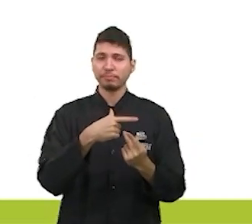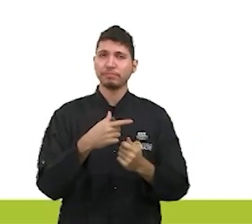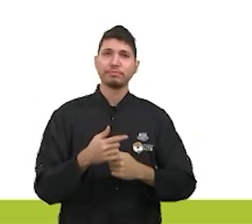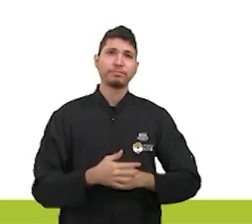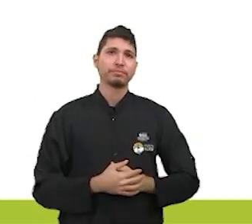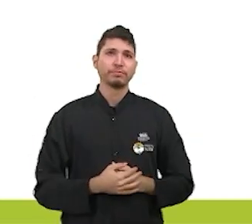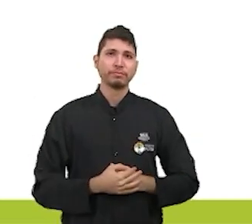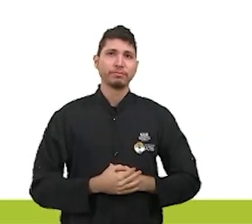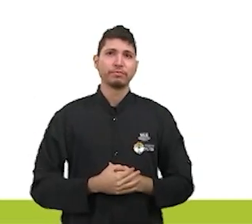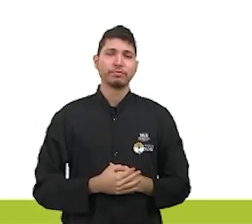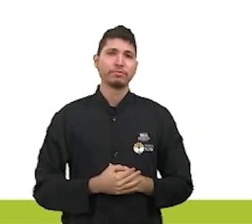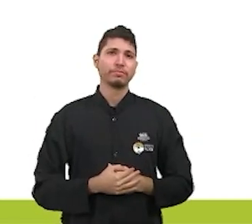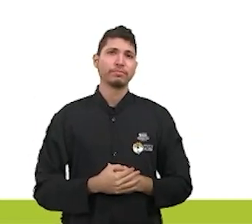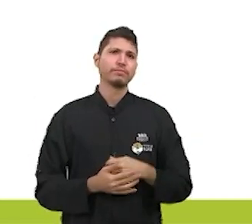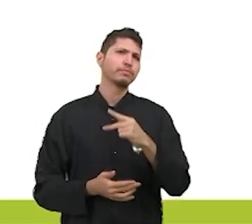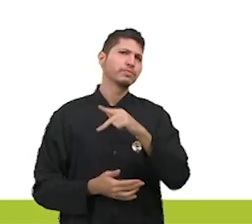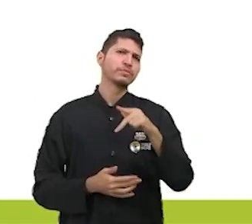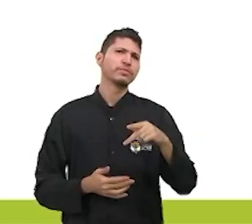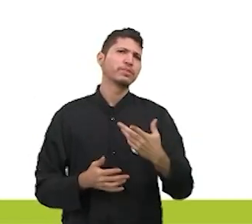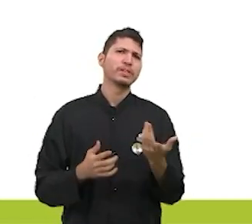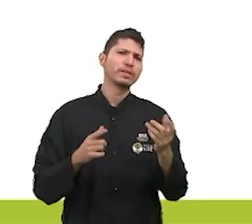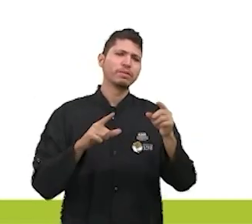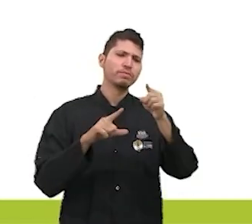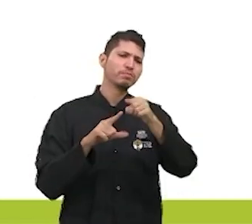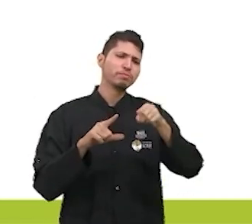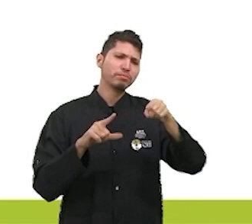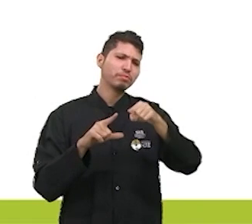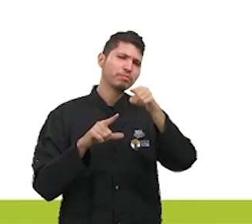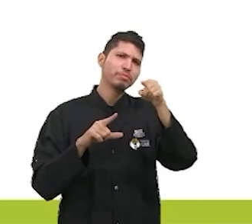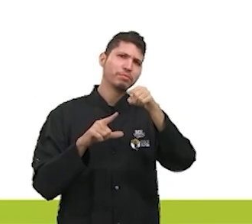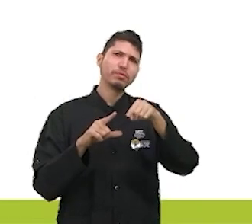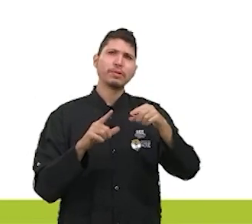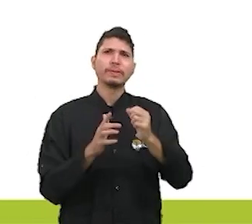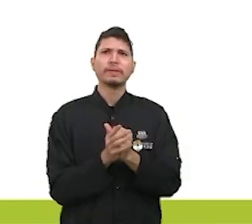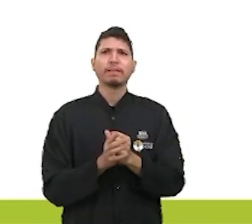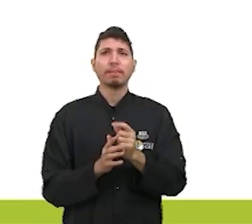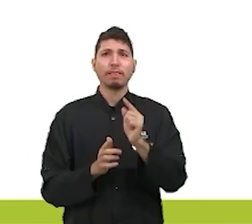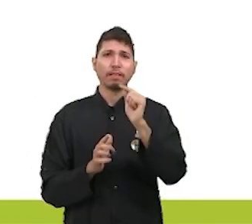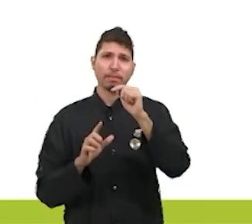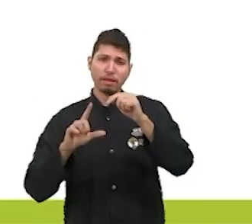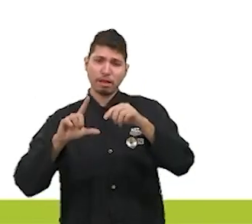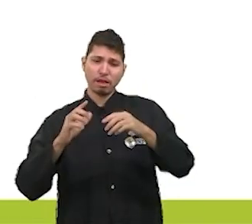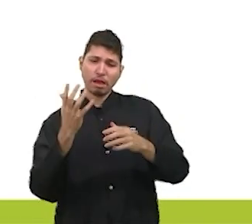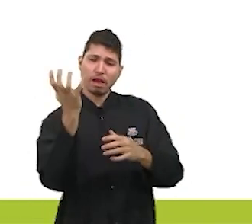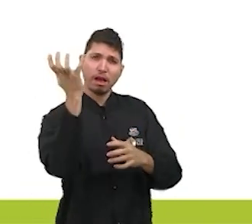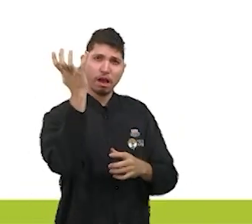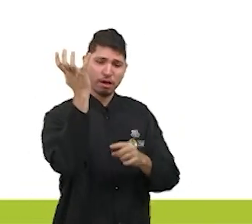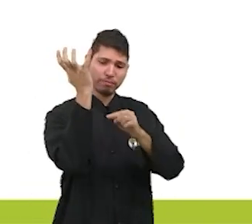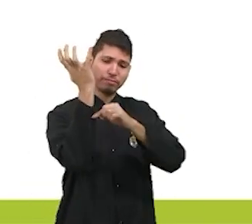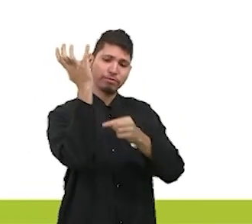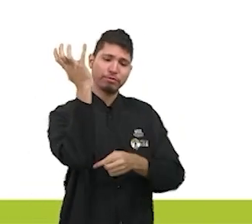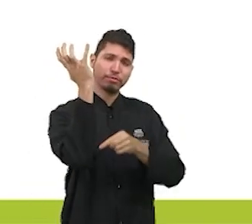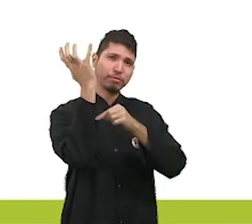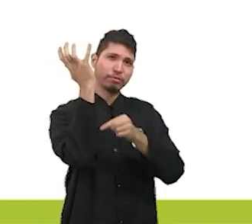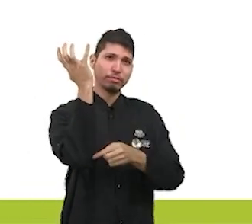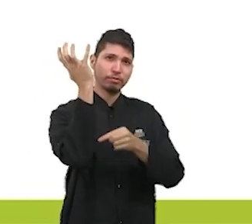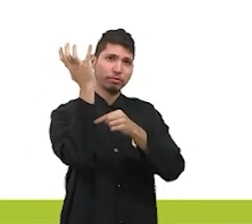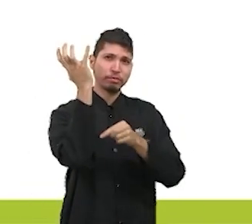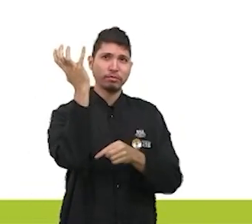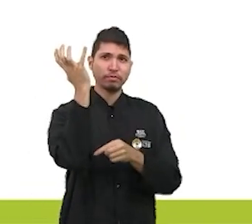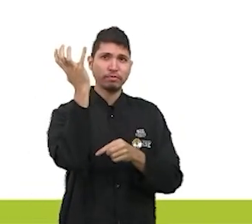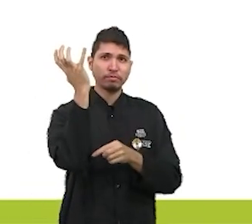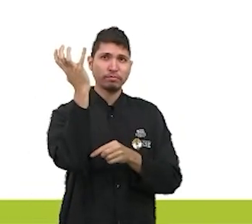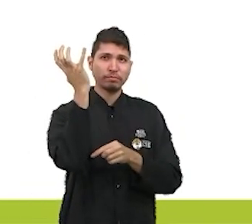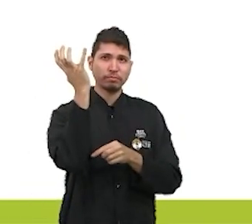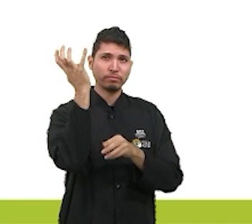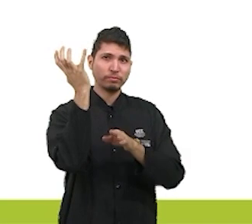professor, onde apareceu esse ângulo aqui? Lá na base da árvore, tá vendo? Ó? É o ângulo de projeção. Tanto que esse ângulo ele aponta para o lado oposto,